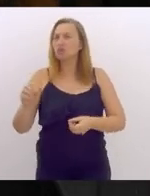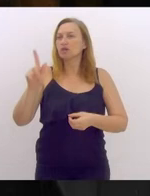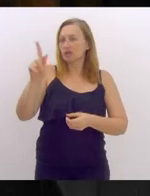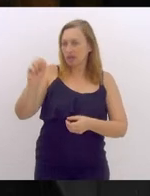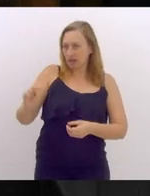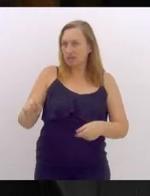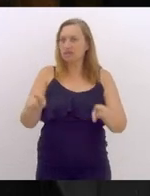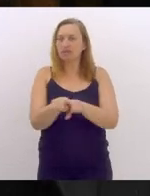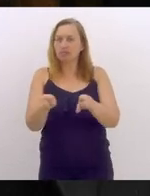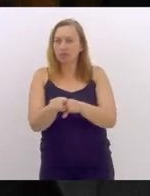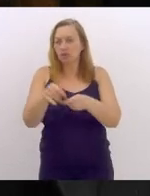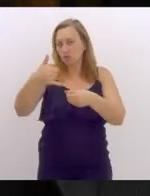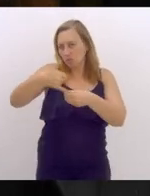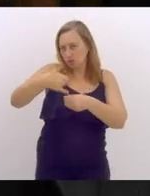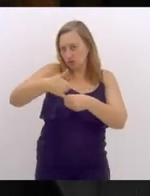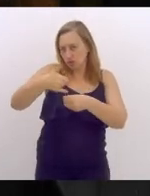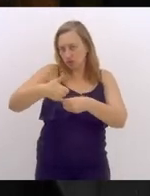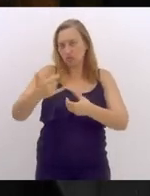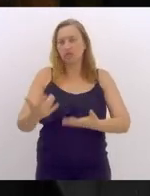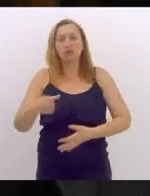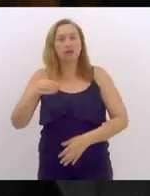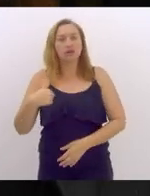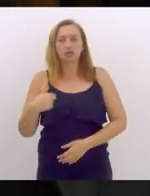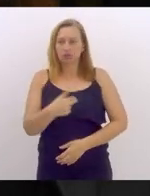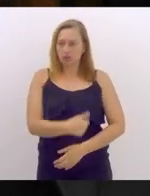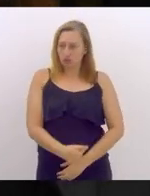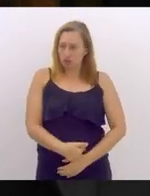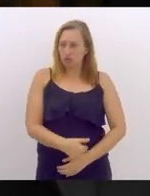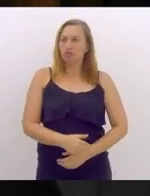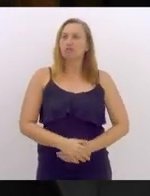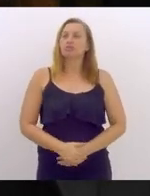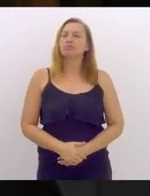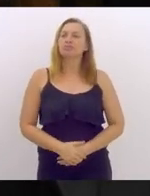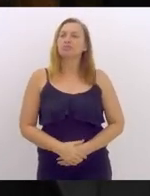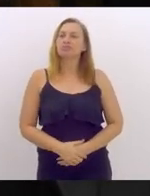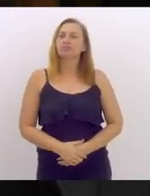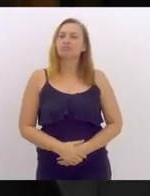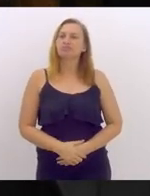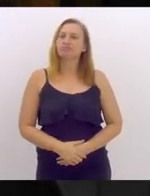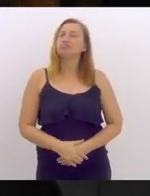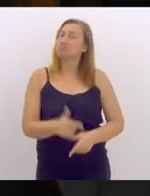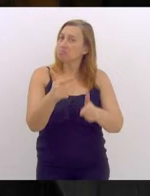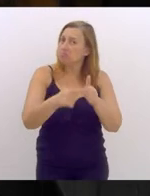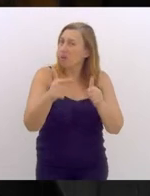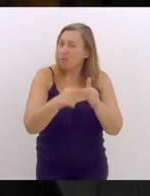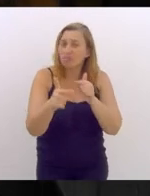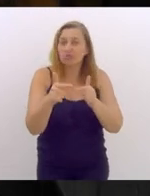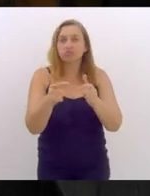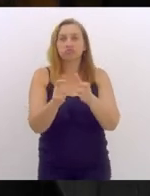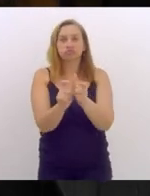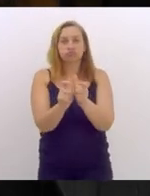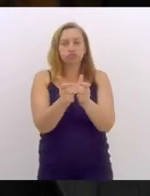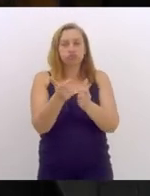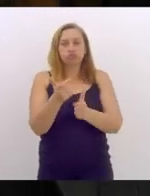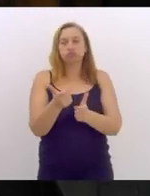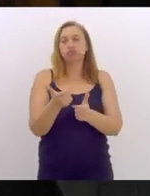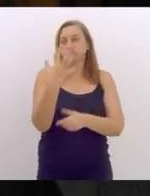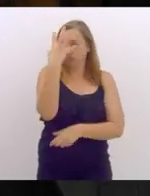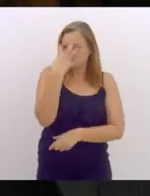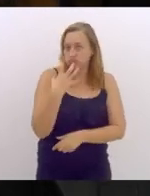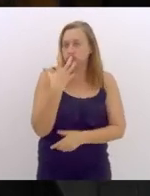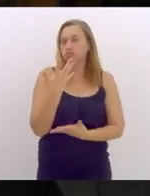combustível a China um graves problemas de